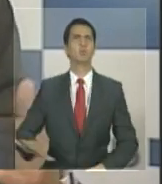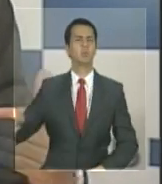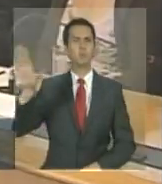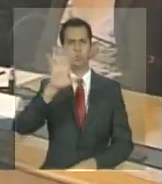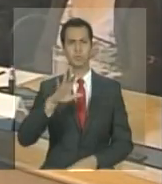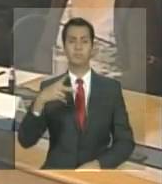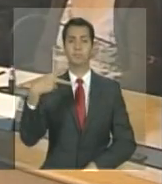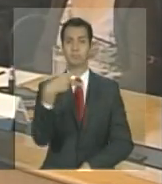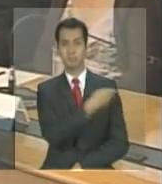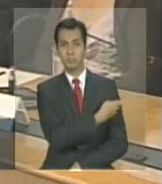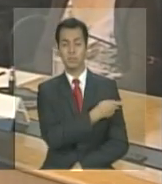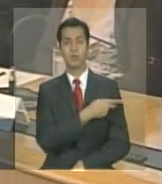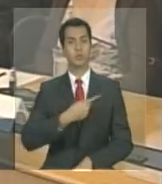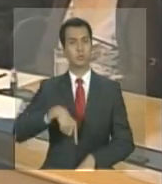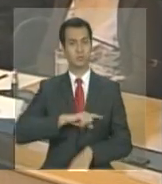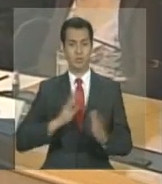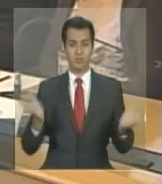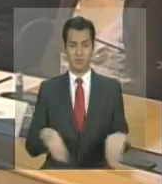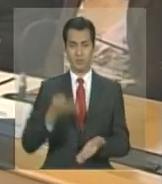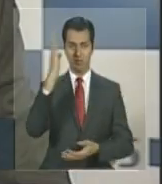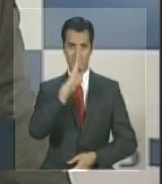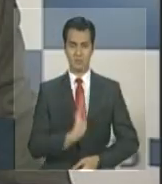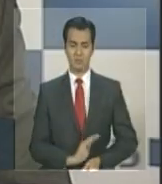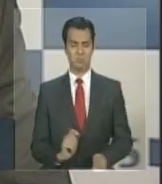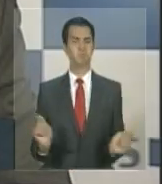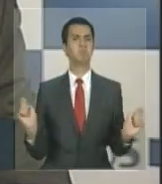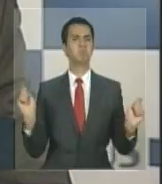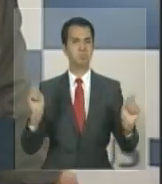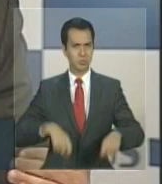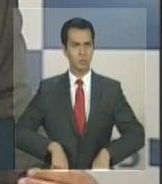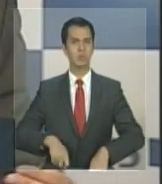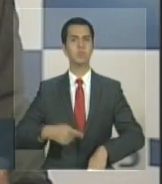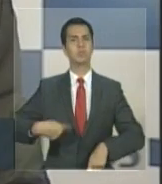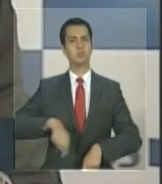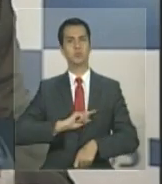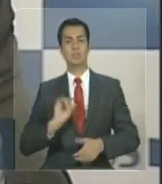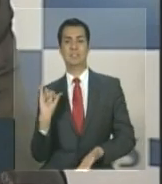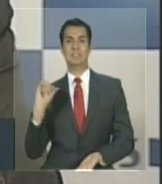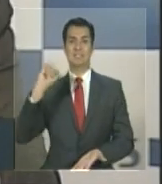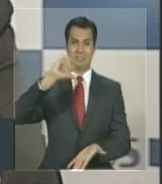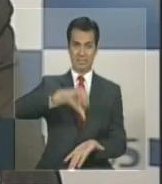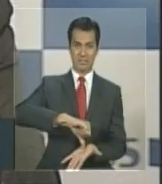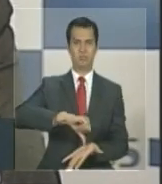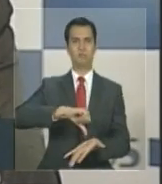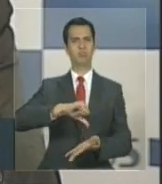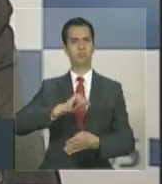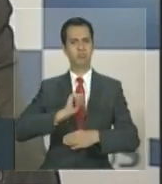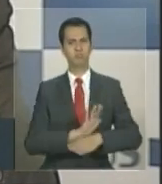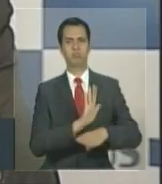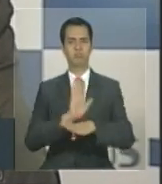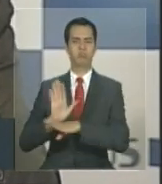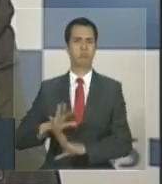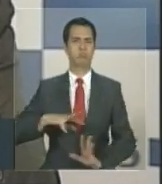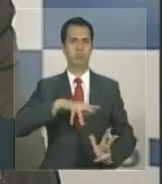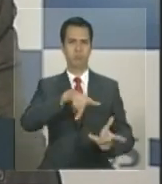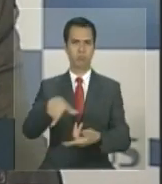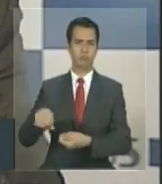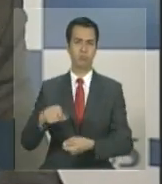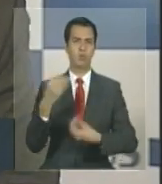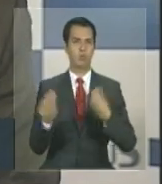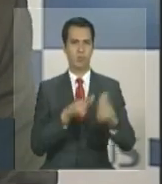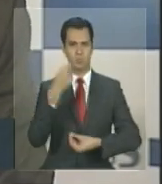população nos credencia cada vez mais para poder ser um dos centros colaboradores para a influenza em todo o mundo.